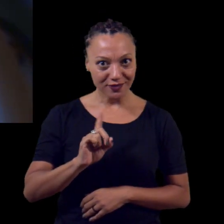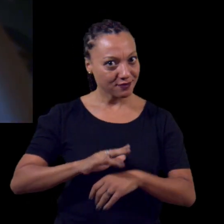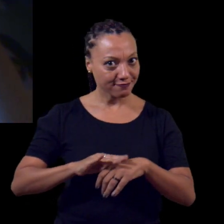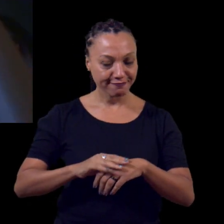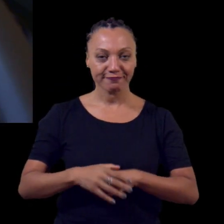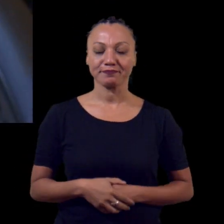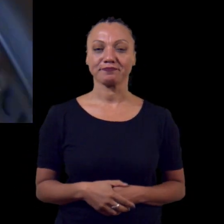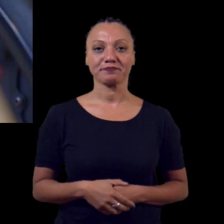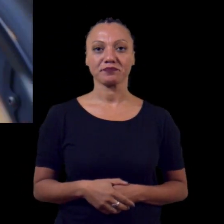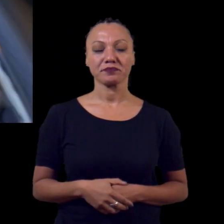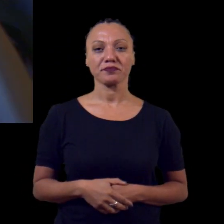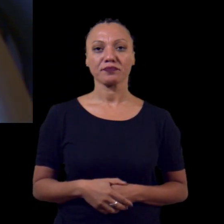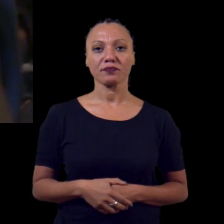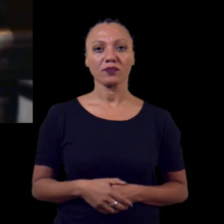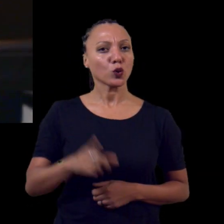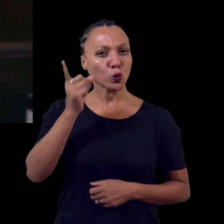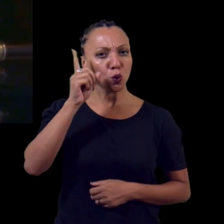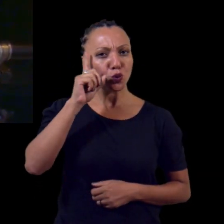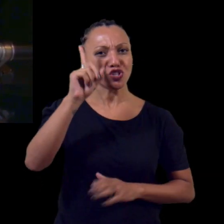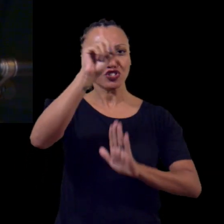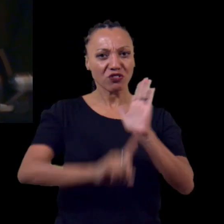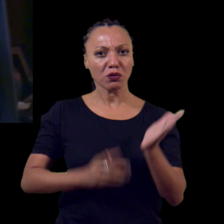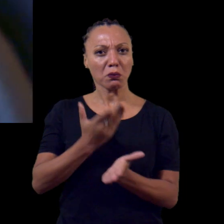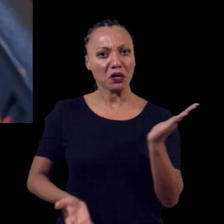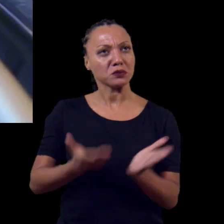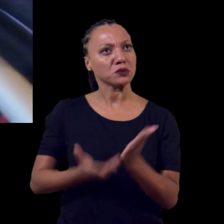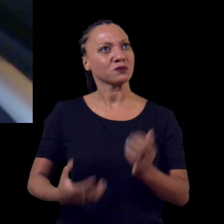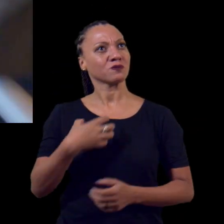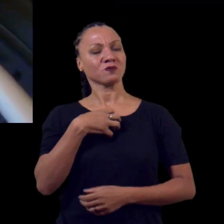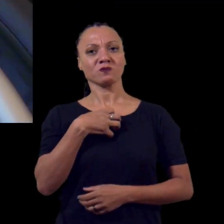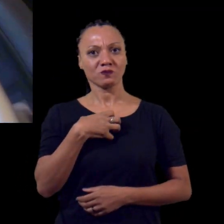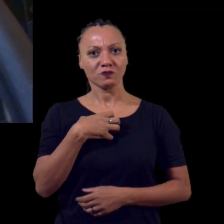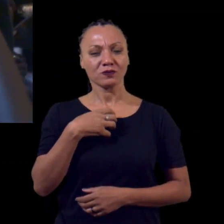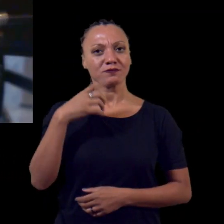Passar por situações que agridem os meus direitos eu passo quase todos os dias.